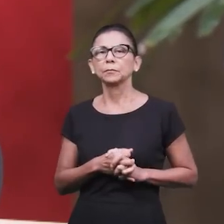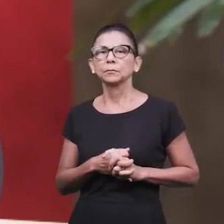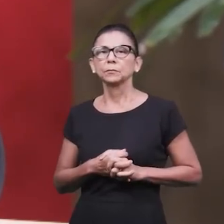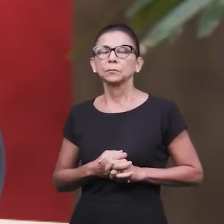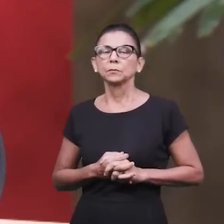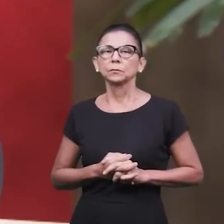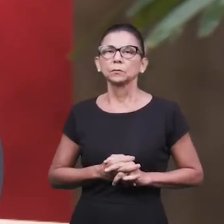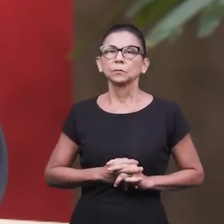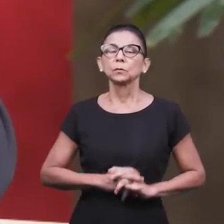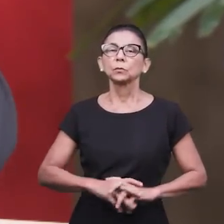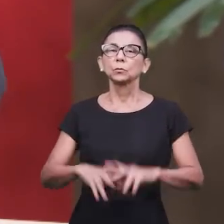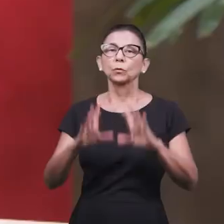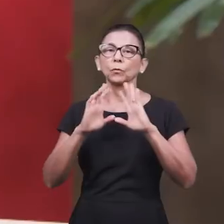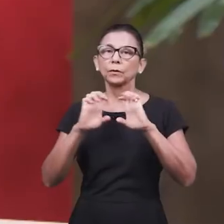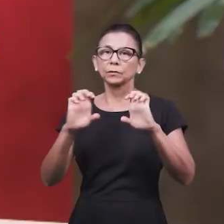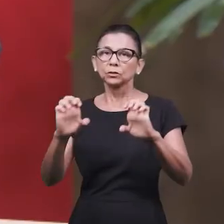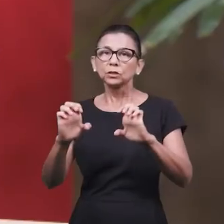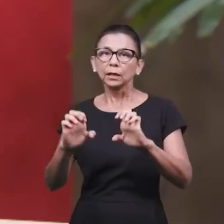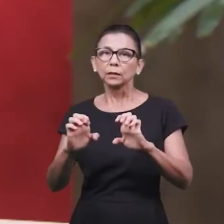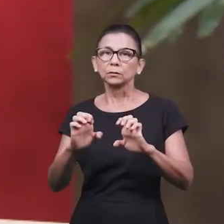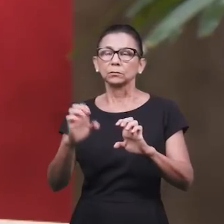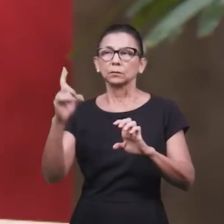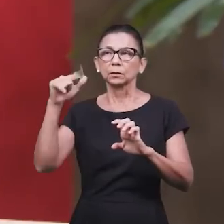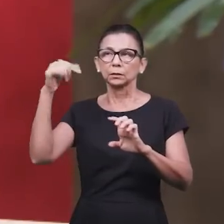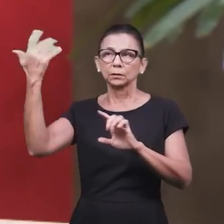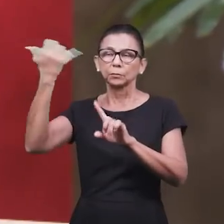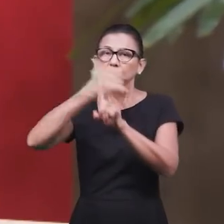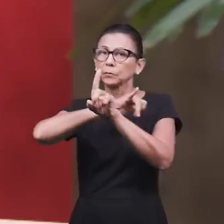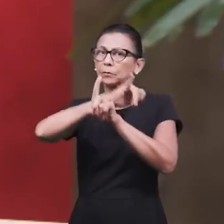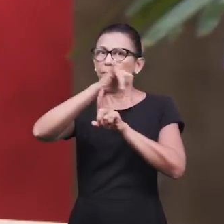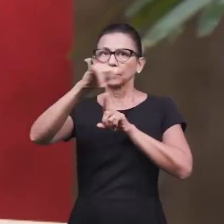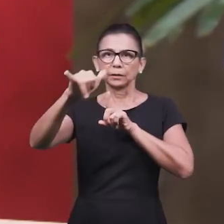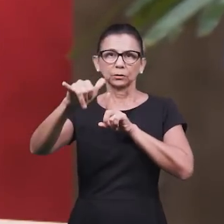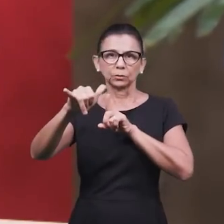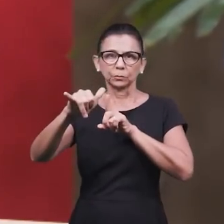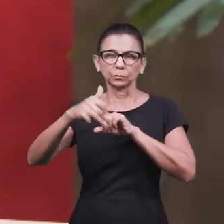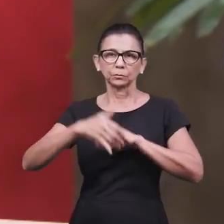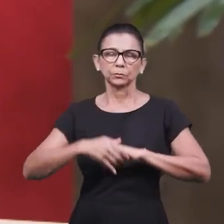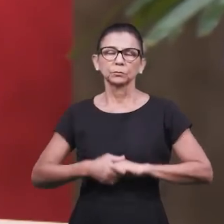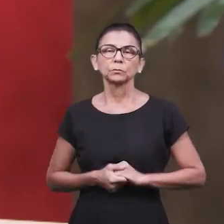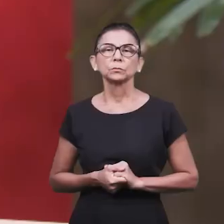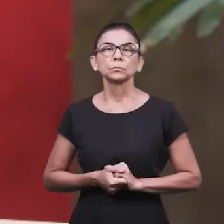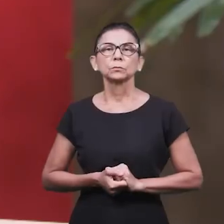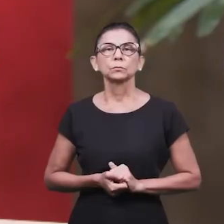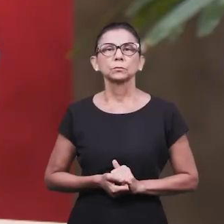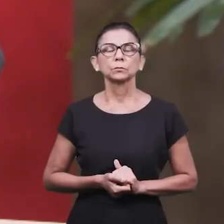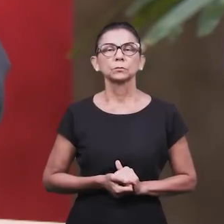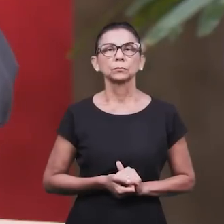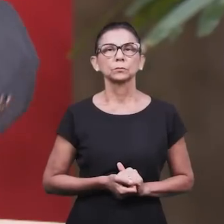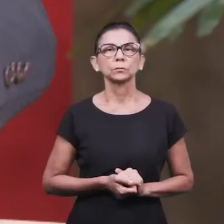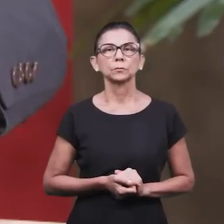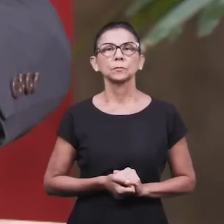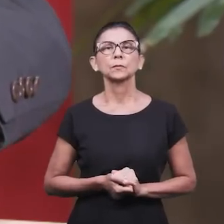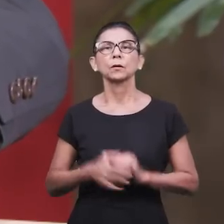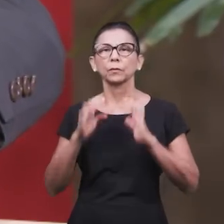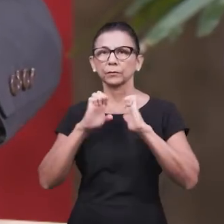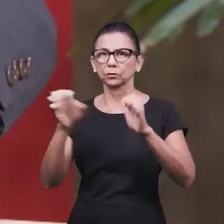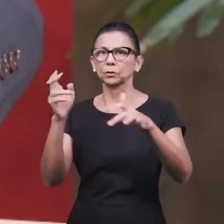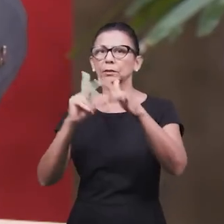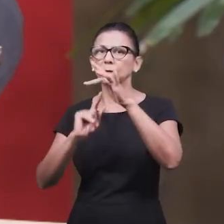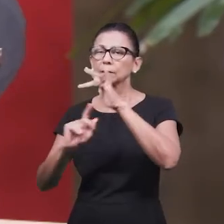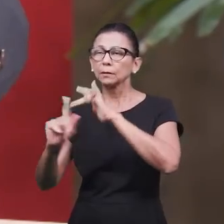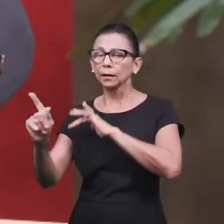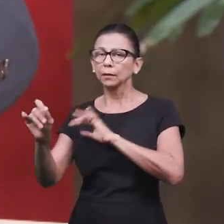o cristianismo, com isso aqui que é profético. Esse cristianismo aqui é profético. É do